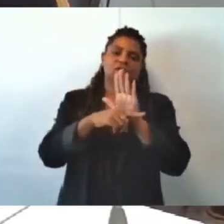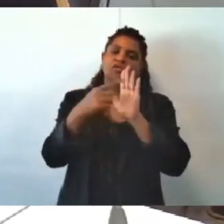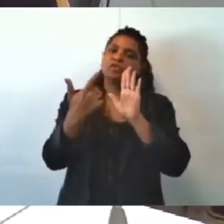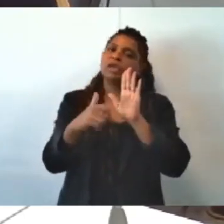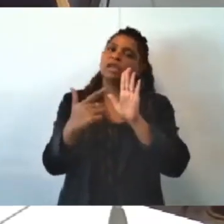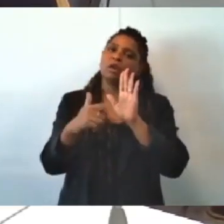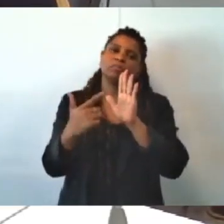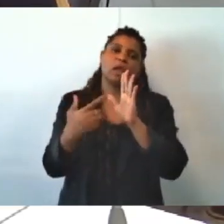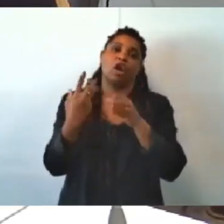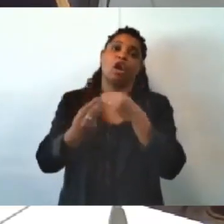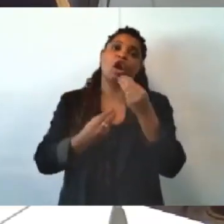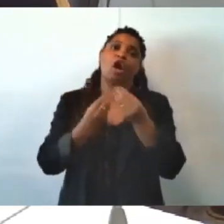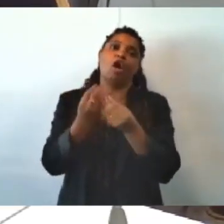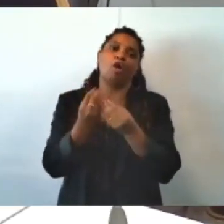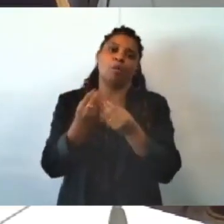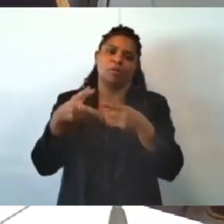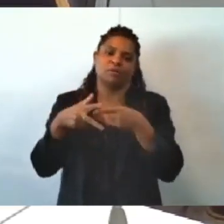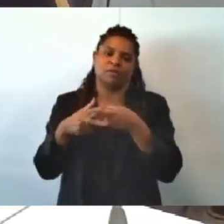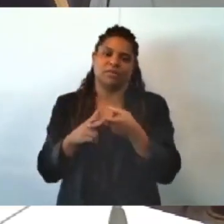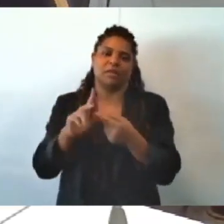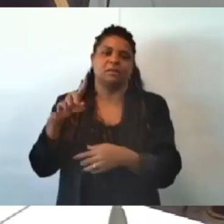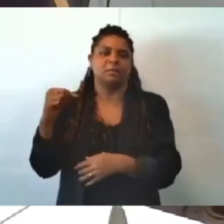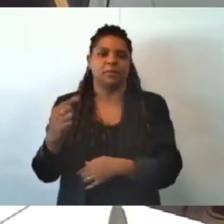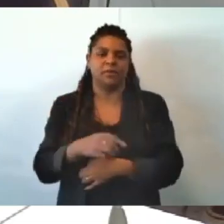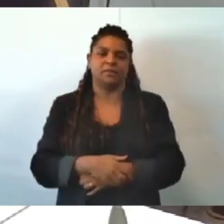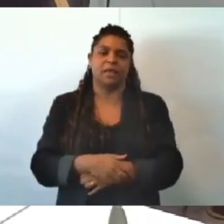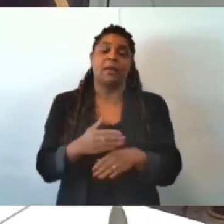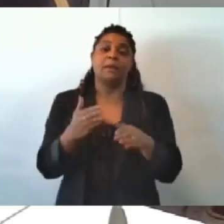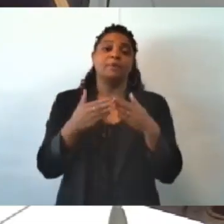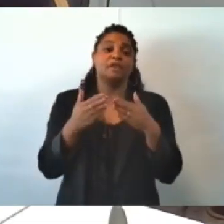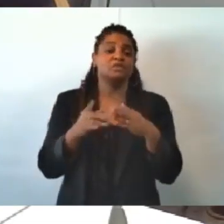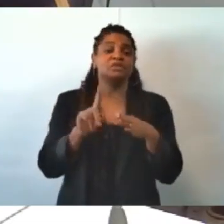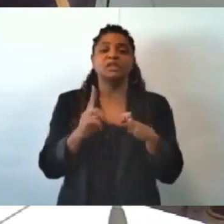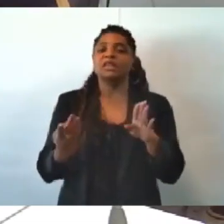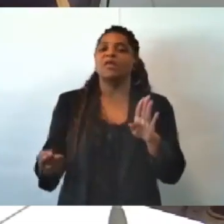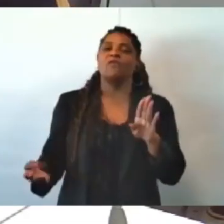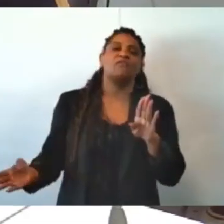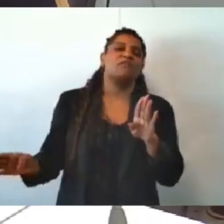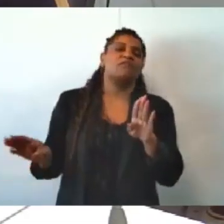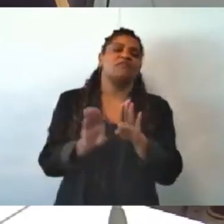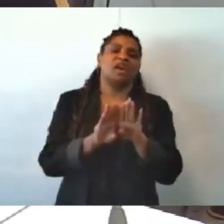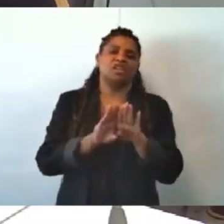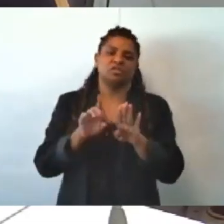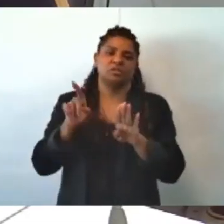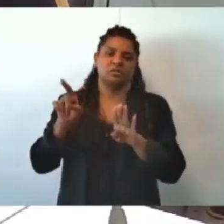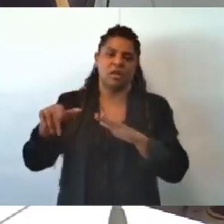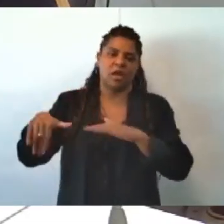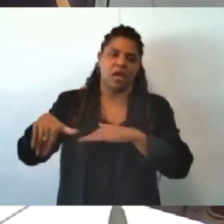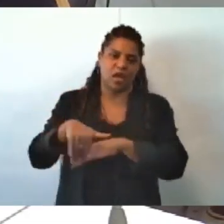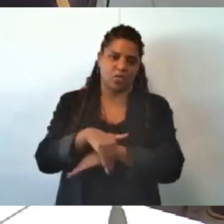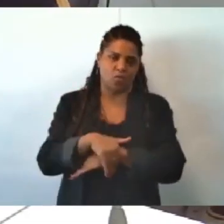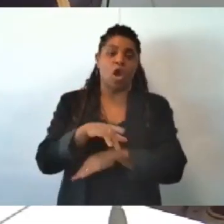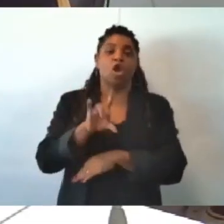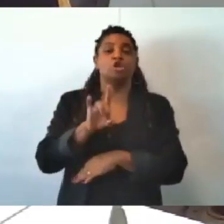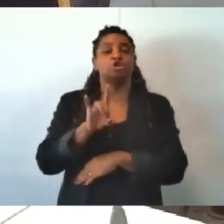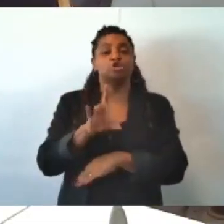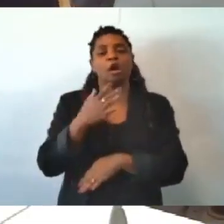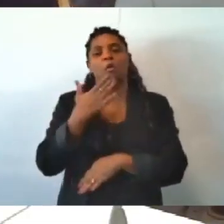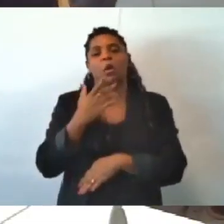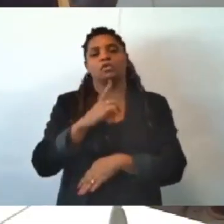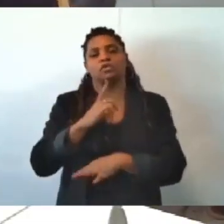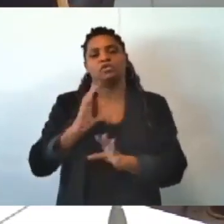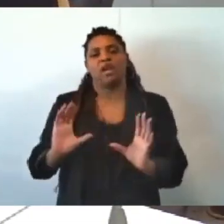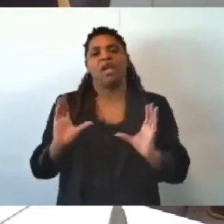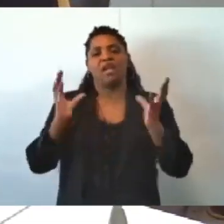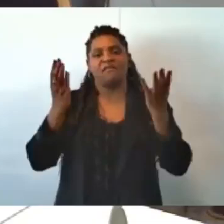fechada ao trânsito, seja fechada como é atualmente, apenas para os eventos da cidade, como o Carnaval e a Festa da